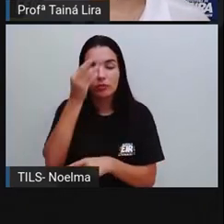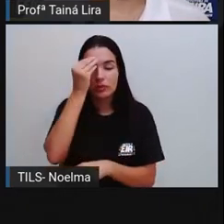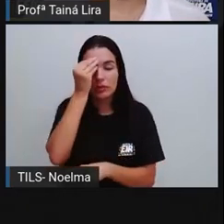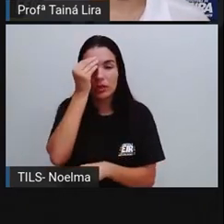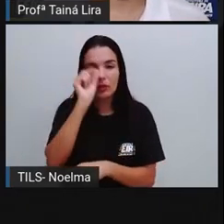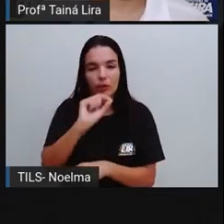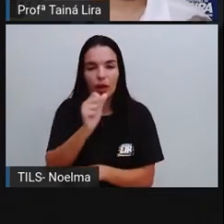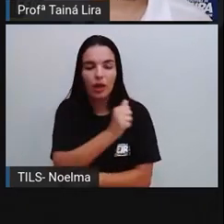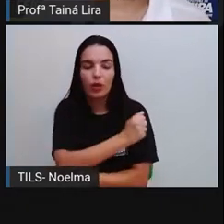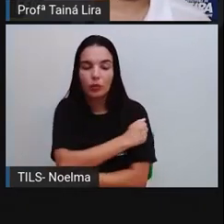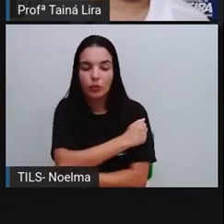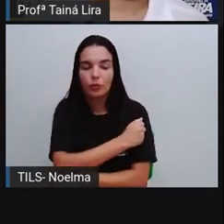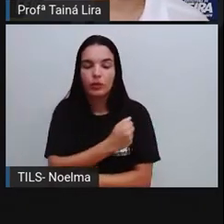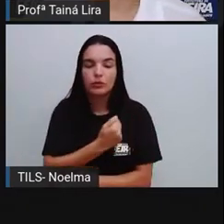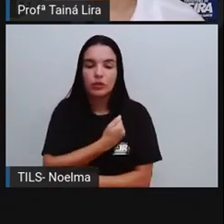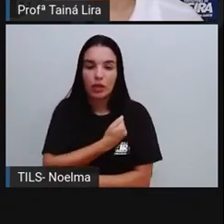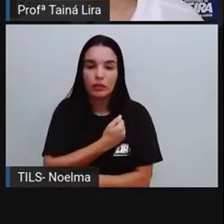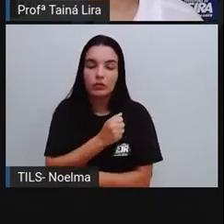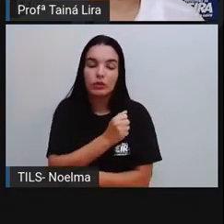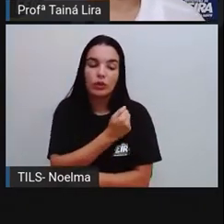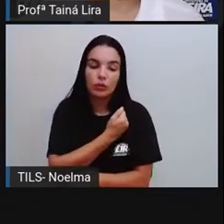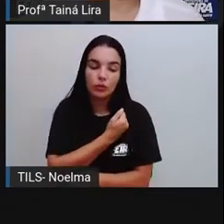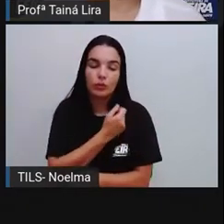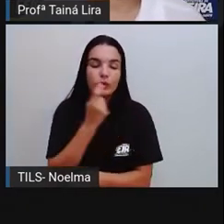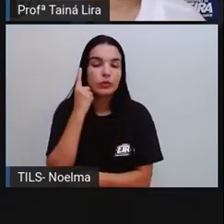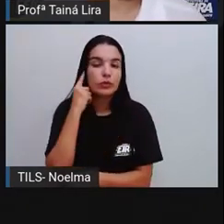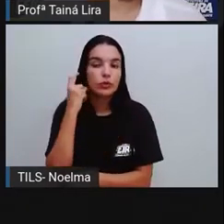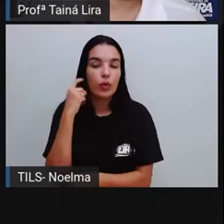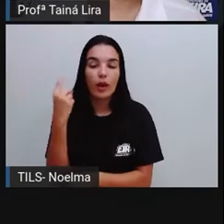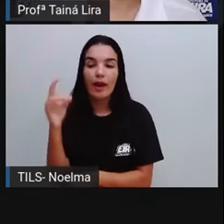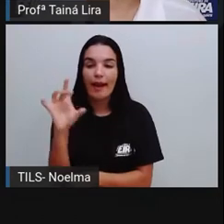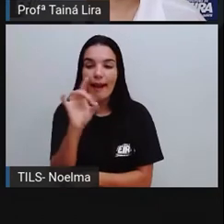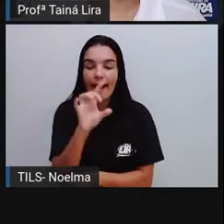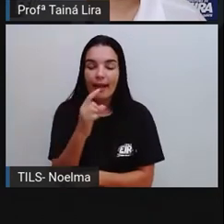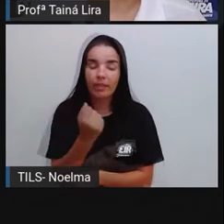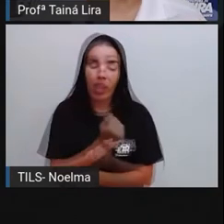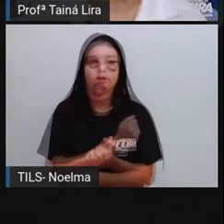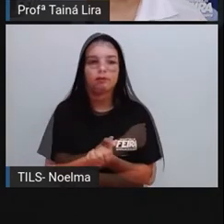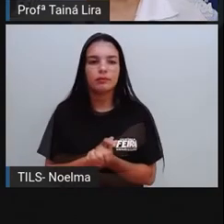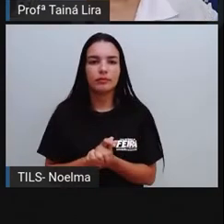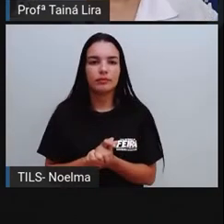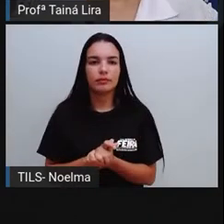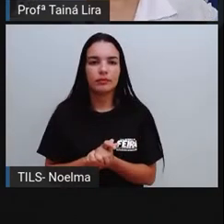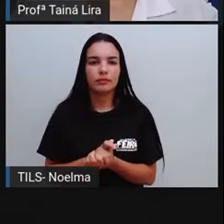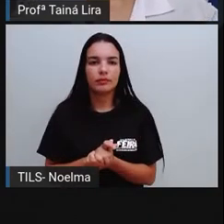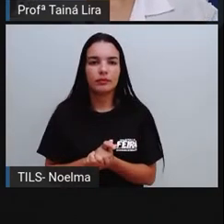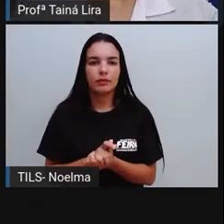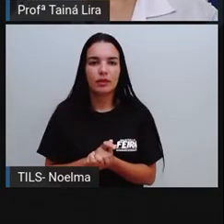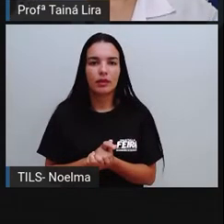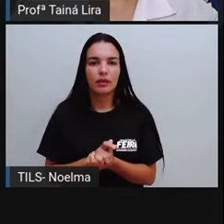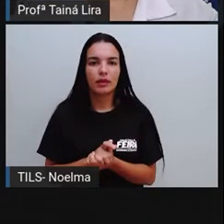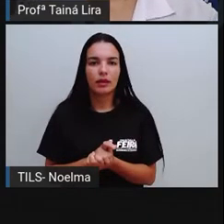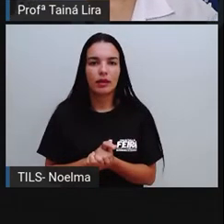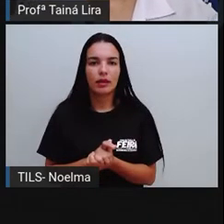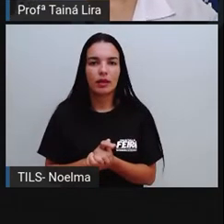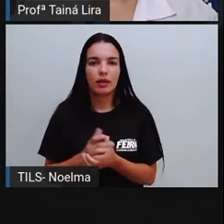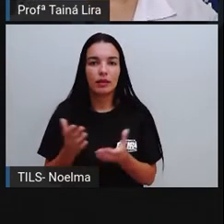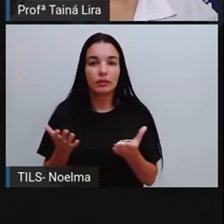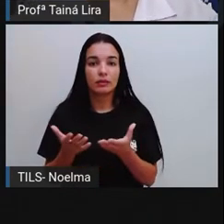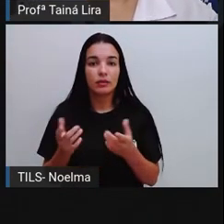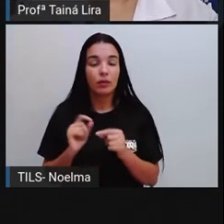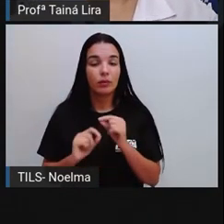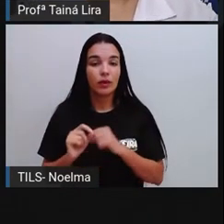número também, né, de alunos e o número de sons que cada aluno produziu, tá? Bom, agora os